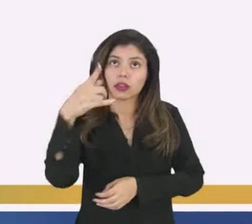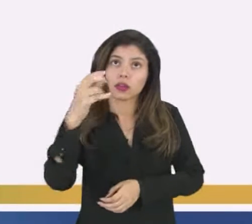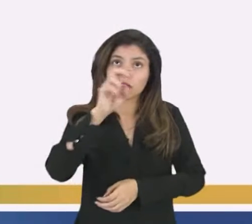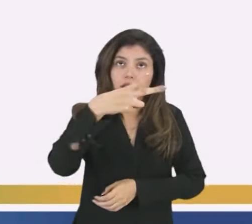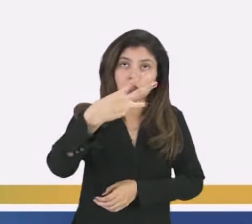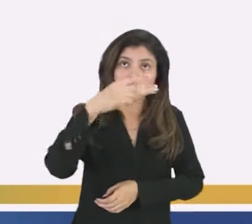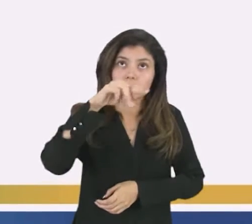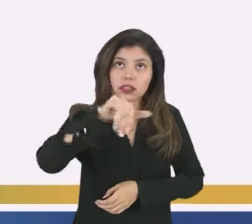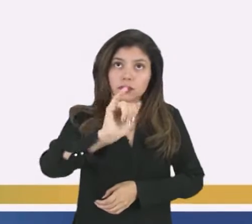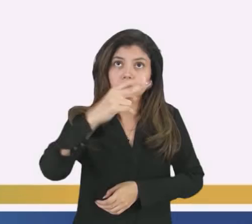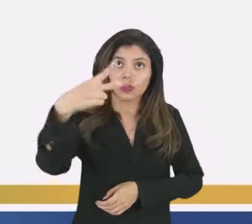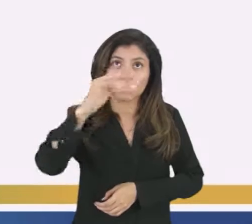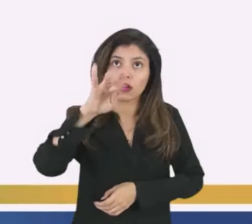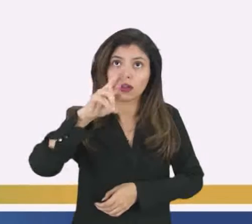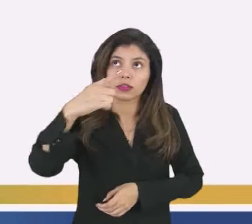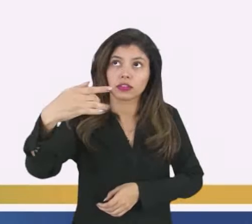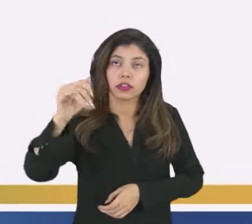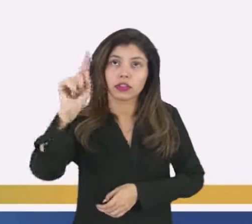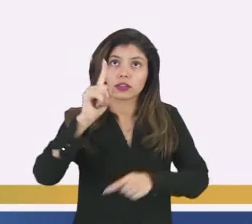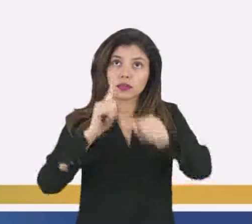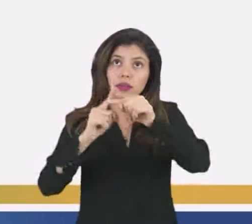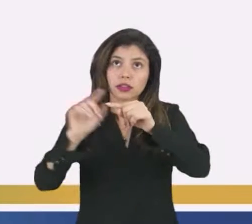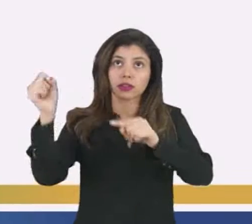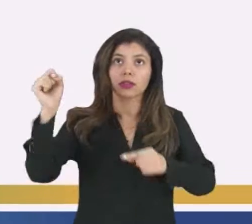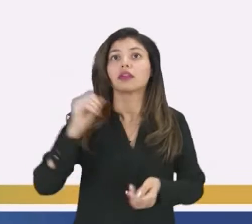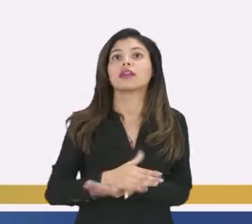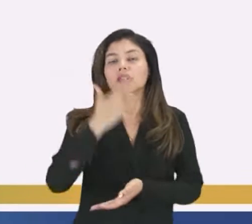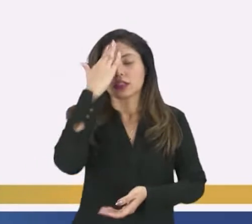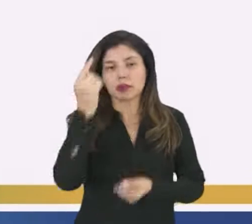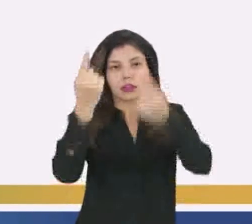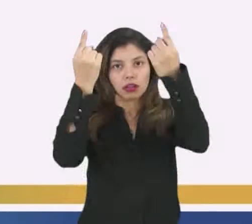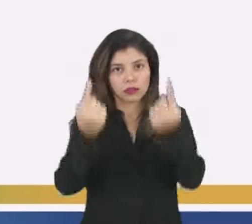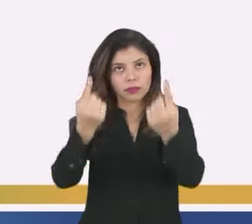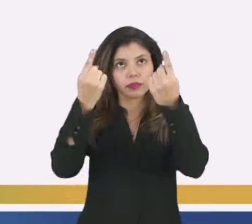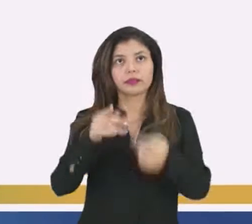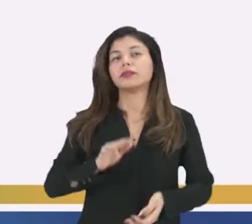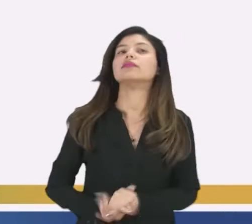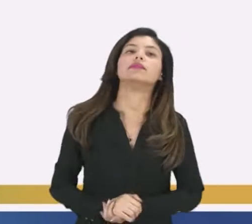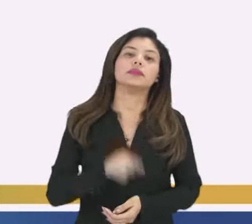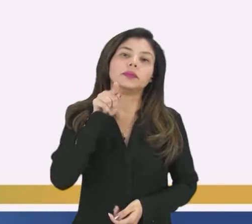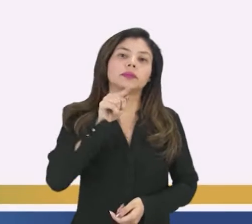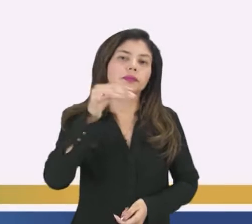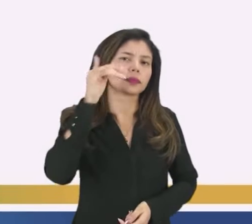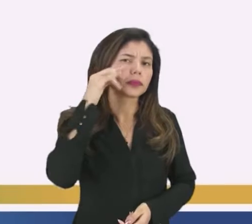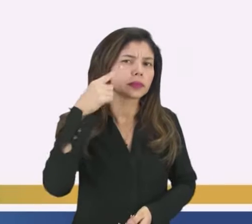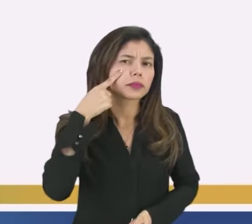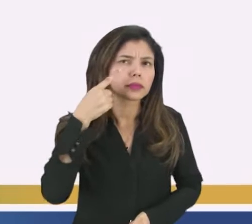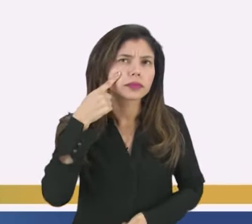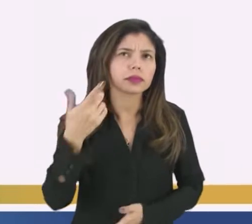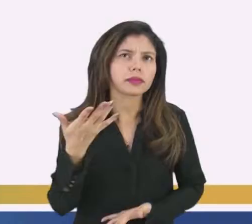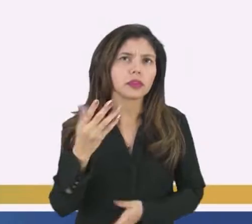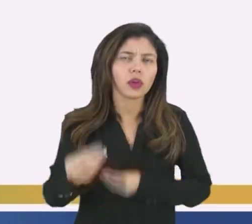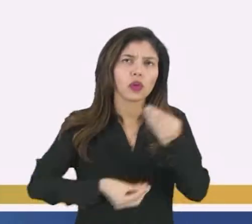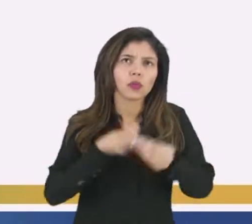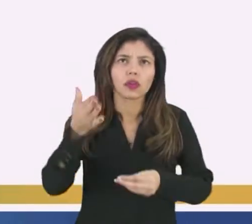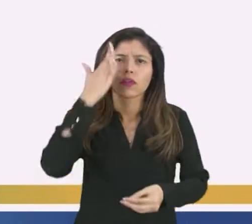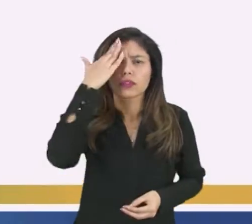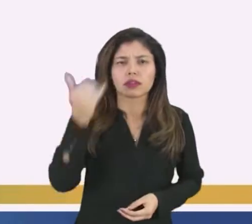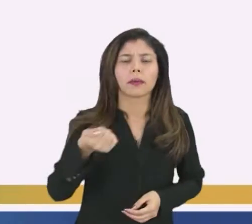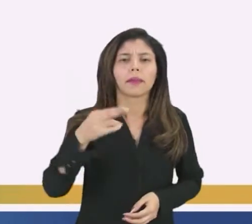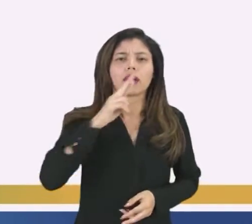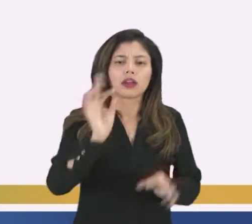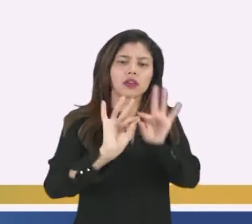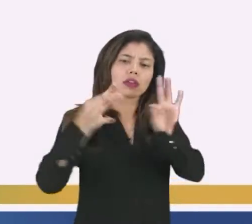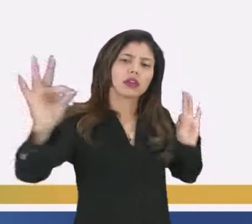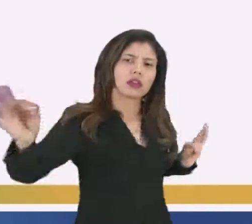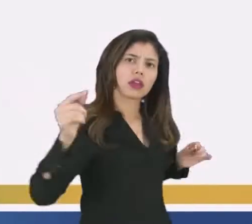da equação 3y igual a 4x mais 8, sabendo que elas são paralelas. Aqui tem um detalhe interessantíssimo. Como é que eu vou calcular a